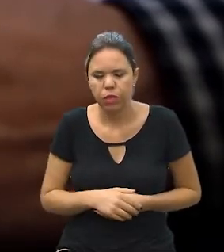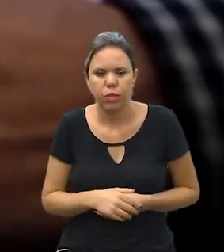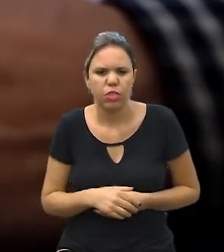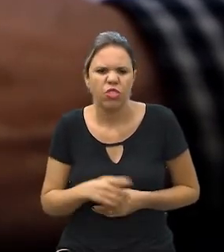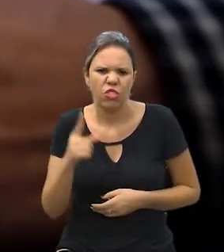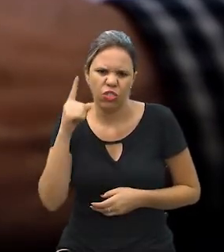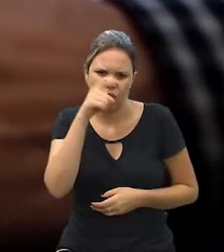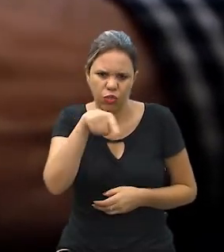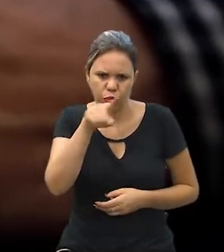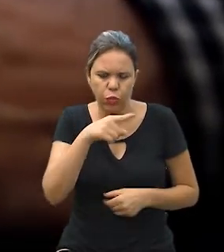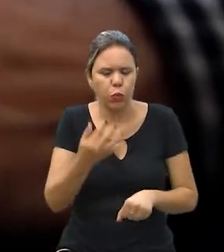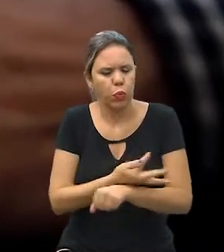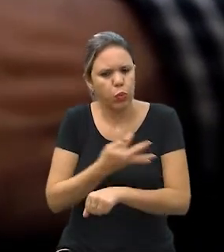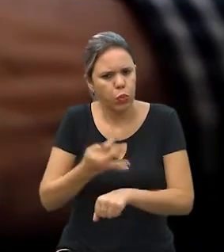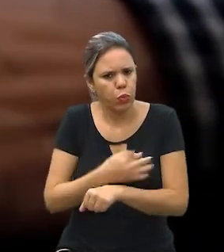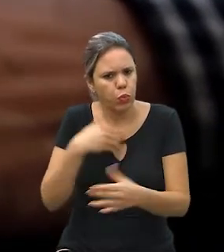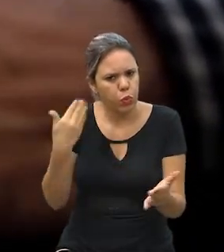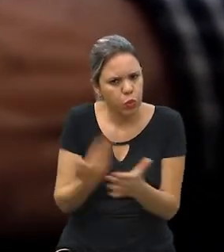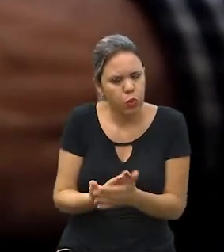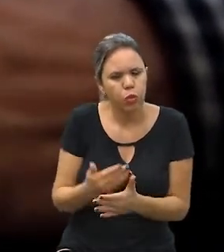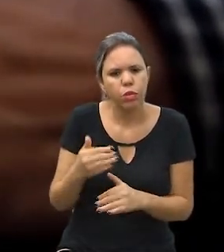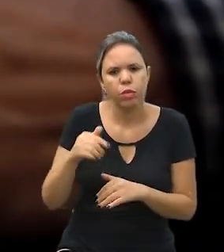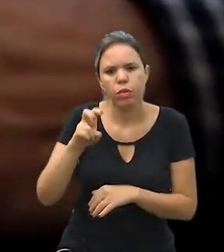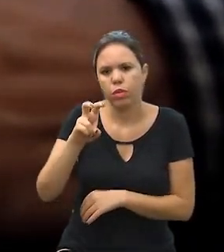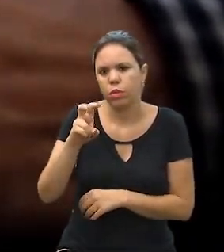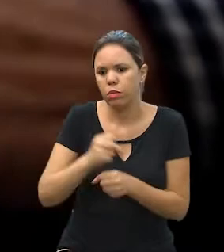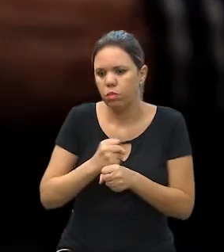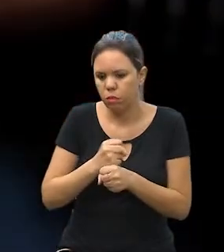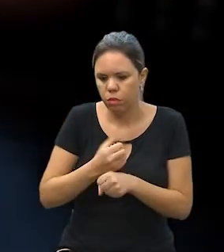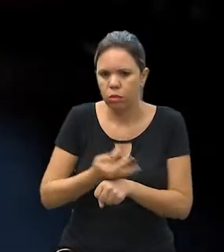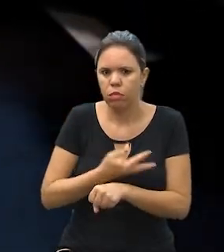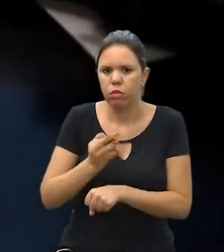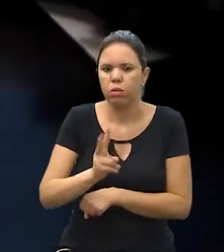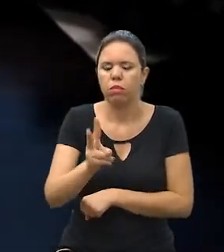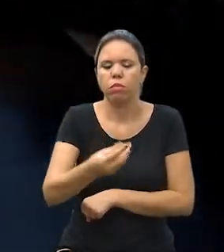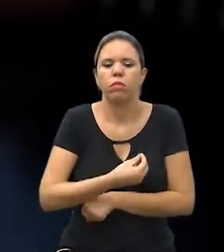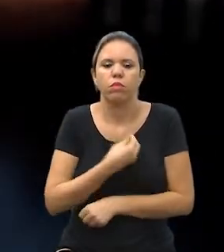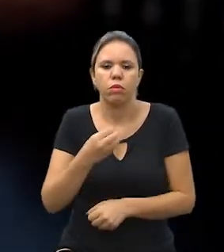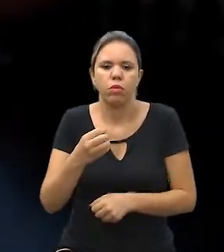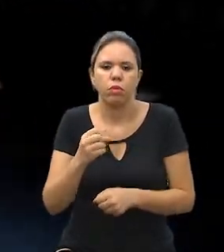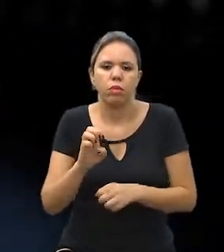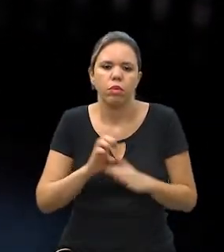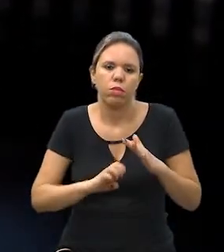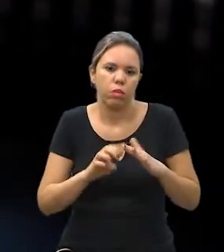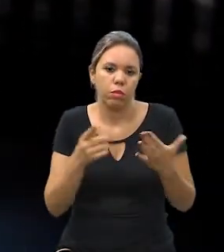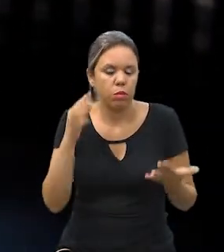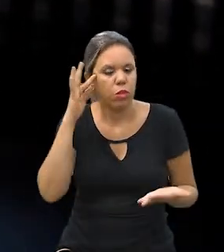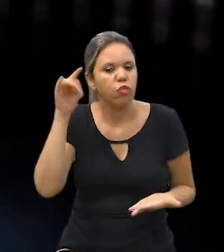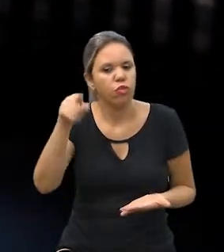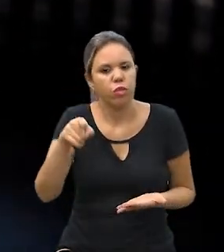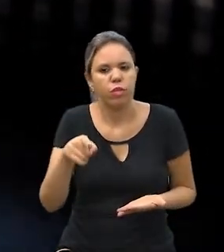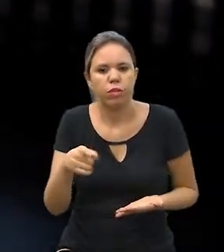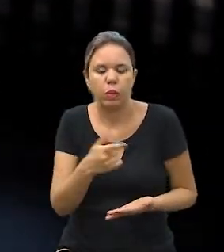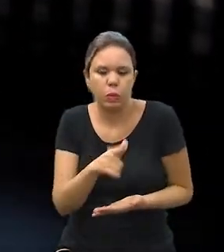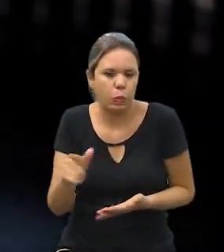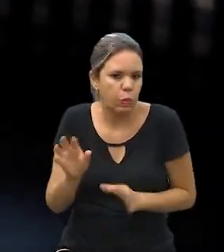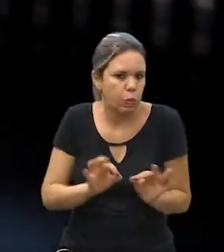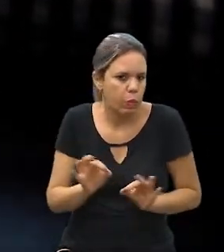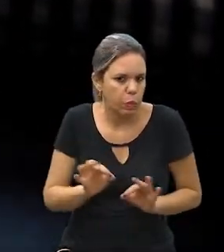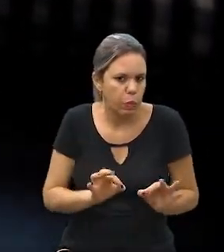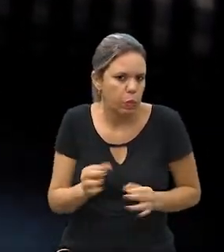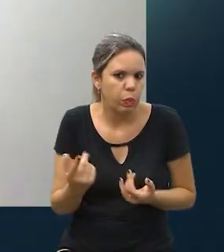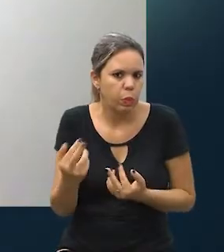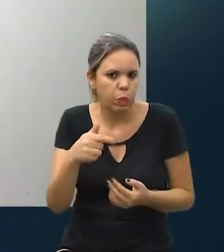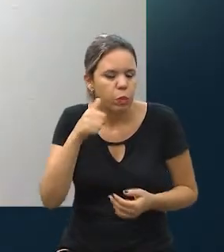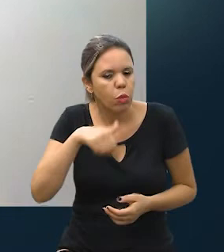muito difícil você sobreviver até os mais de 5 anos, né? E aí você imagina se você não tem o preparo, como é o